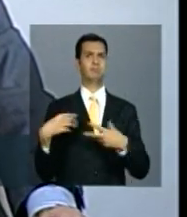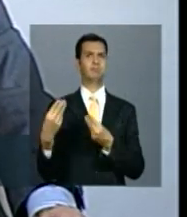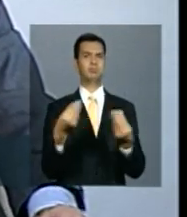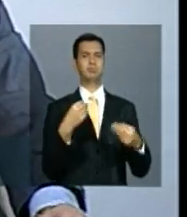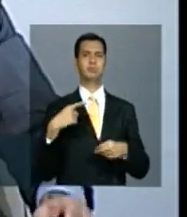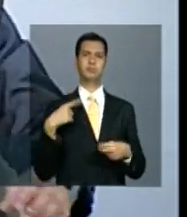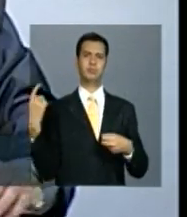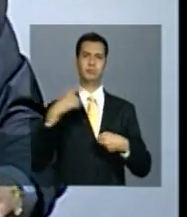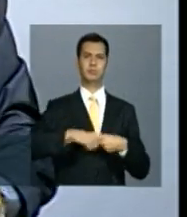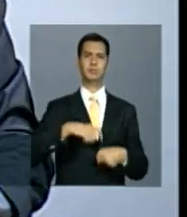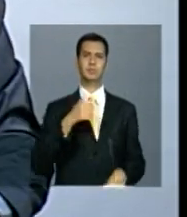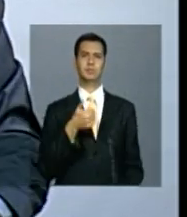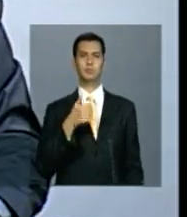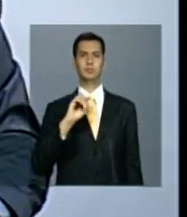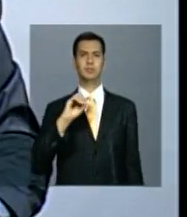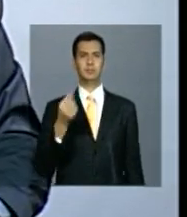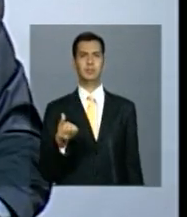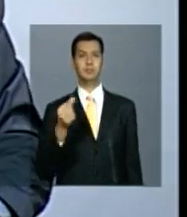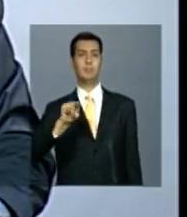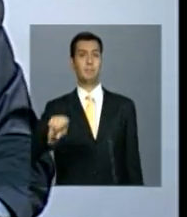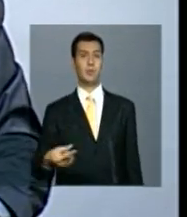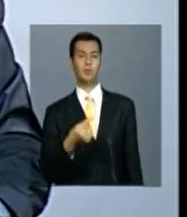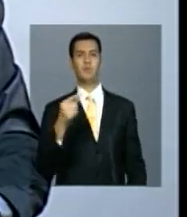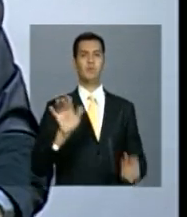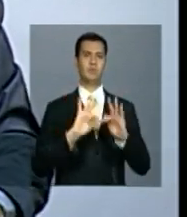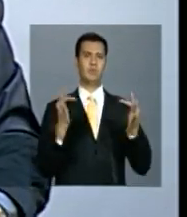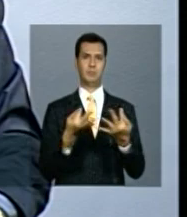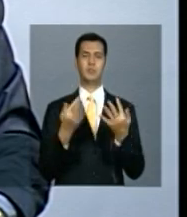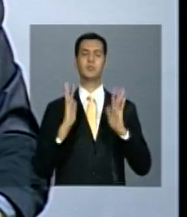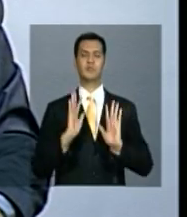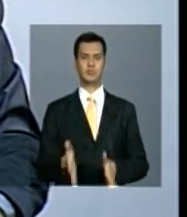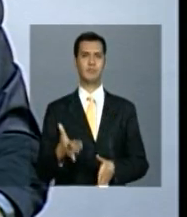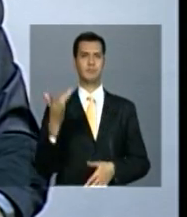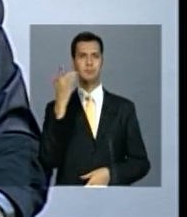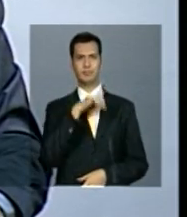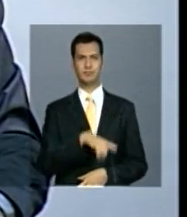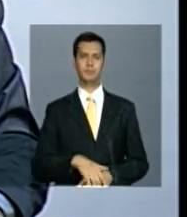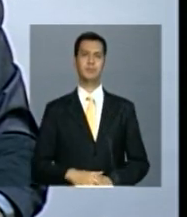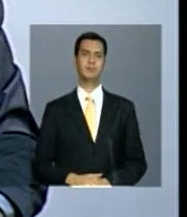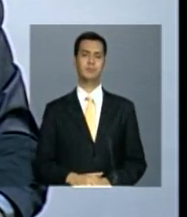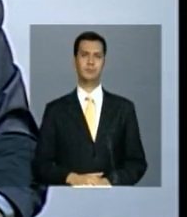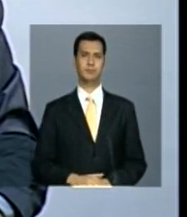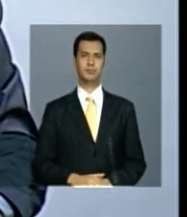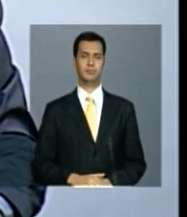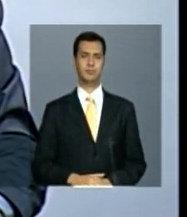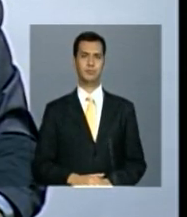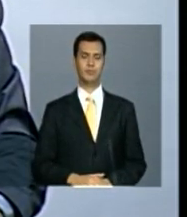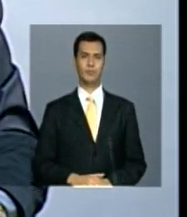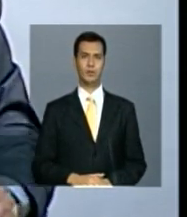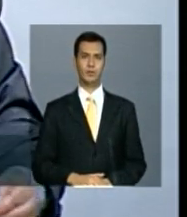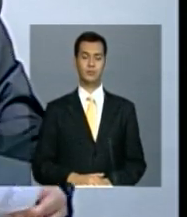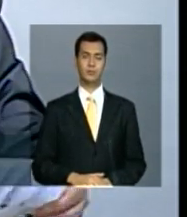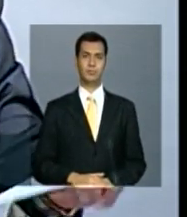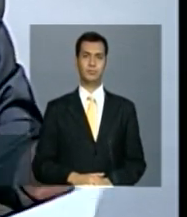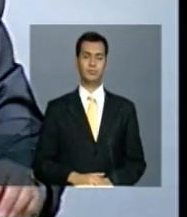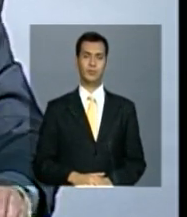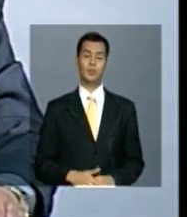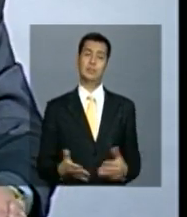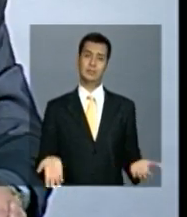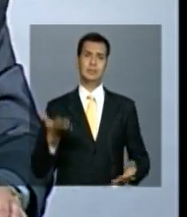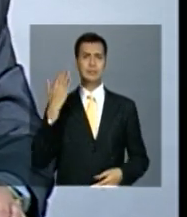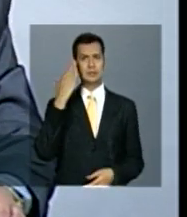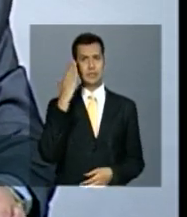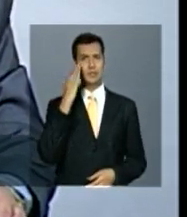nós temos 106.000 famílias atendidas eh dentro do Brasil sem miséria obviamente que se não